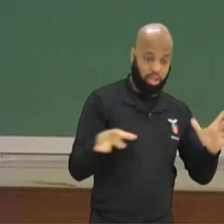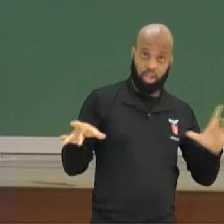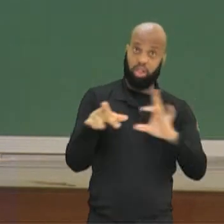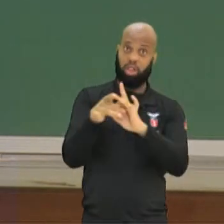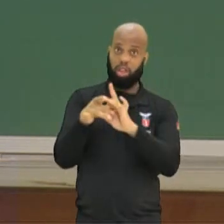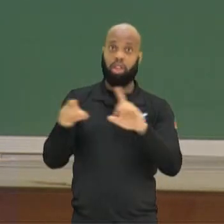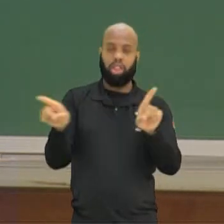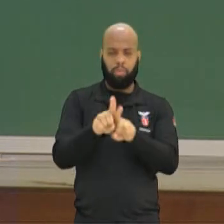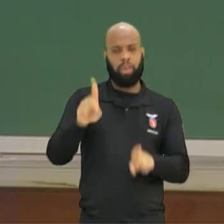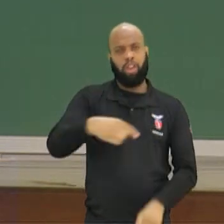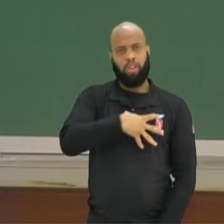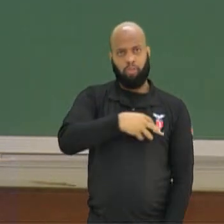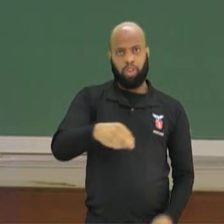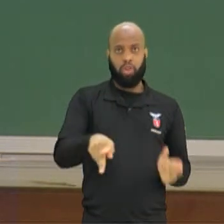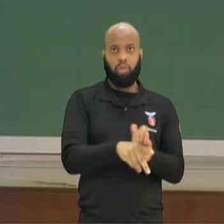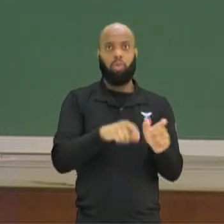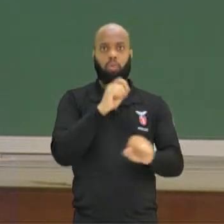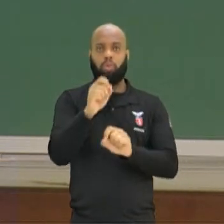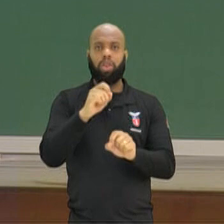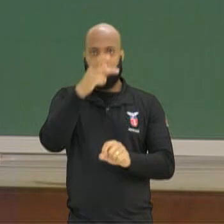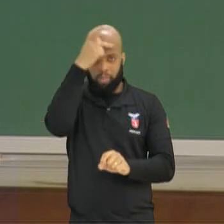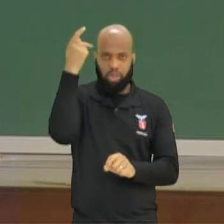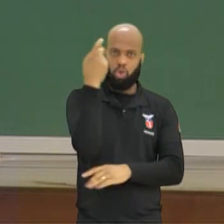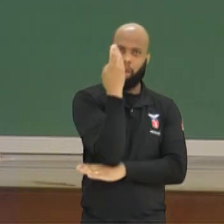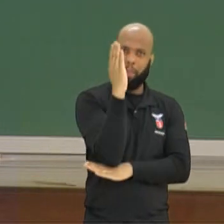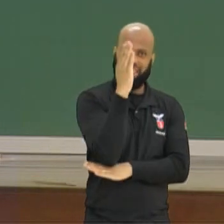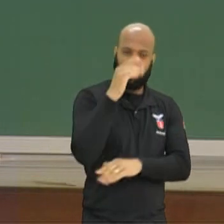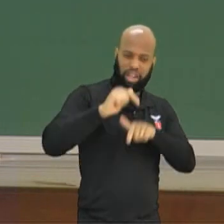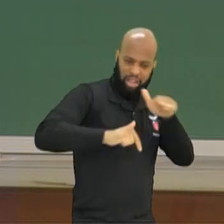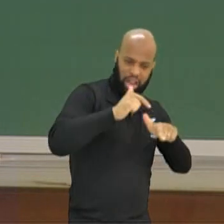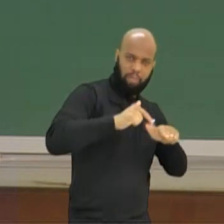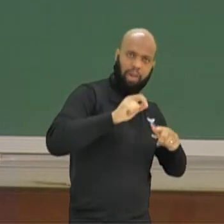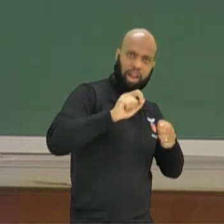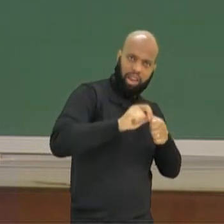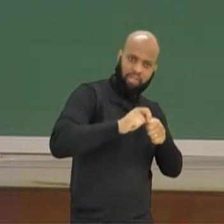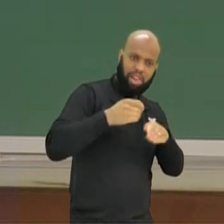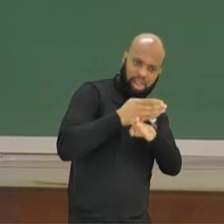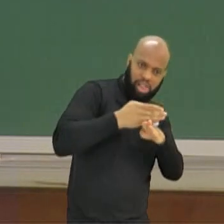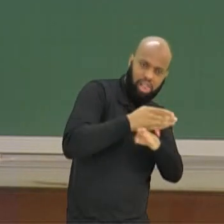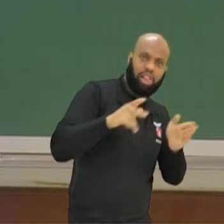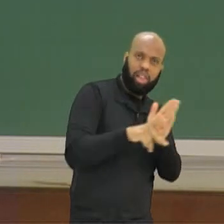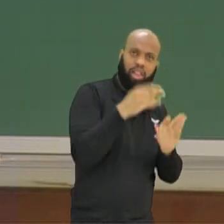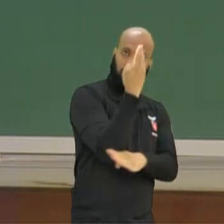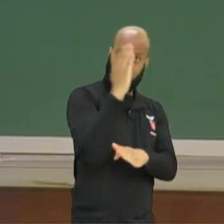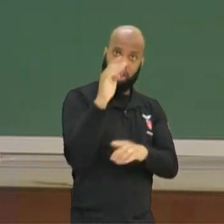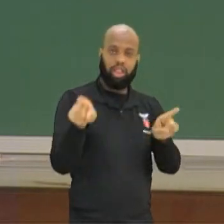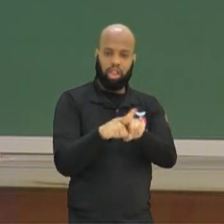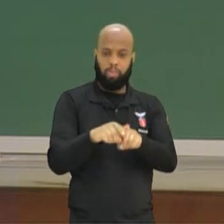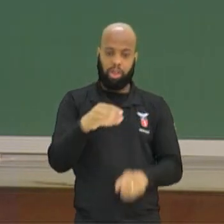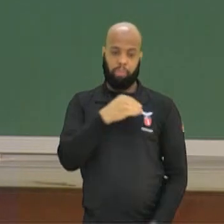Também filho de um carpinteiro, olha que legal, e alvo das expectativas para a remissão dos pecados.